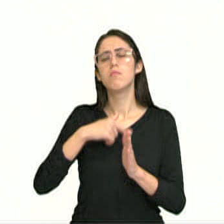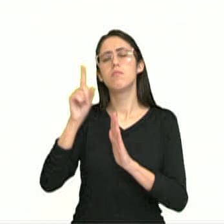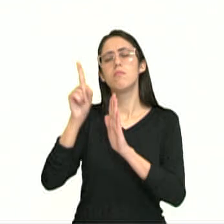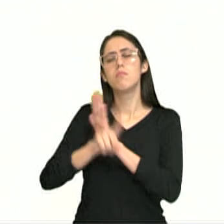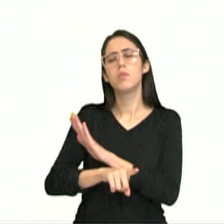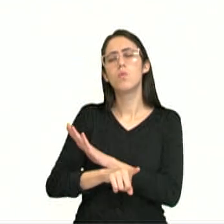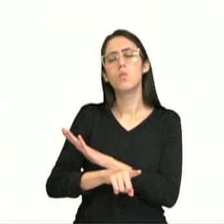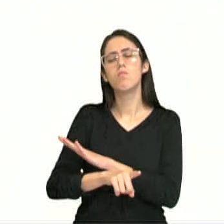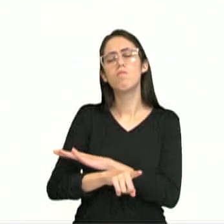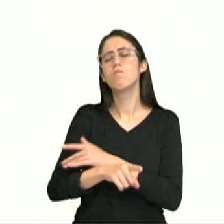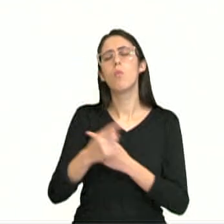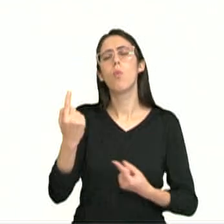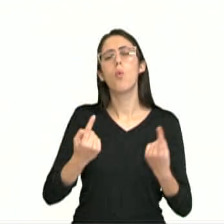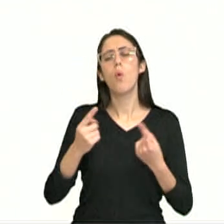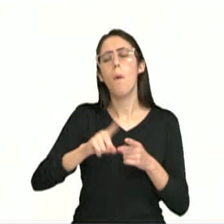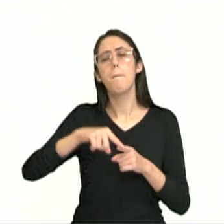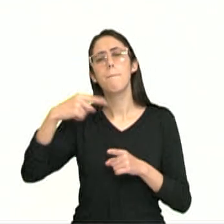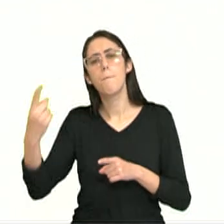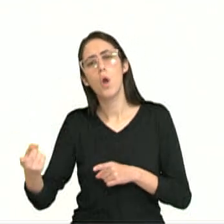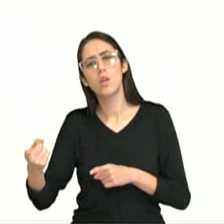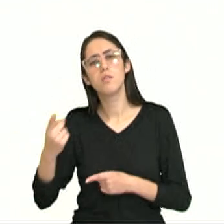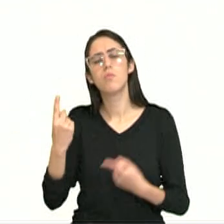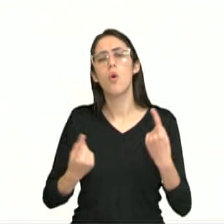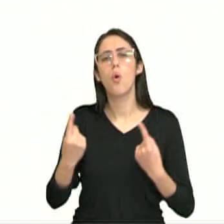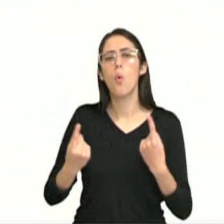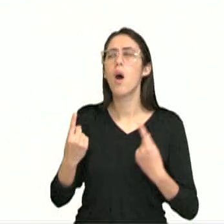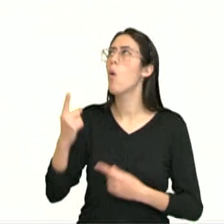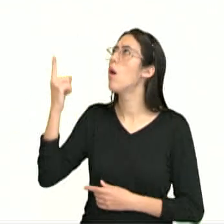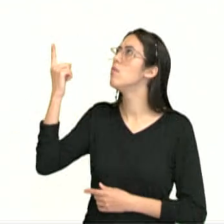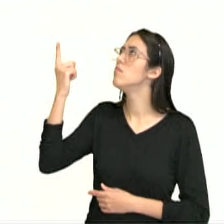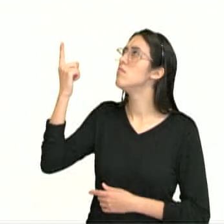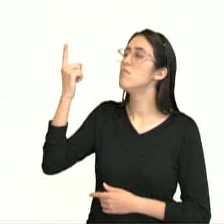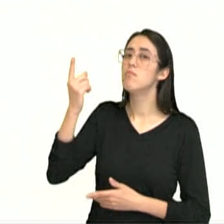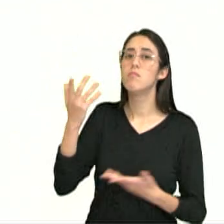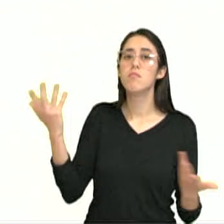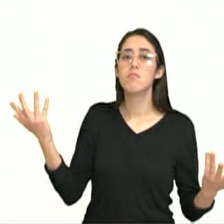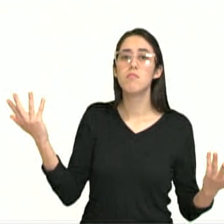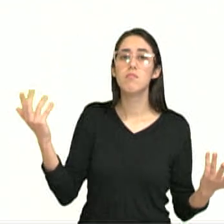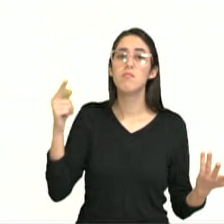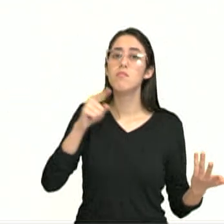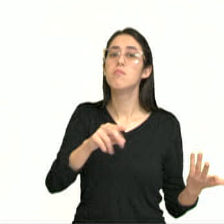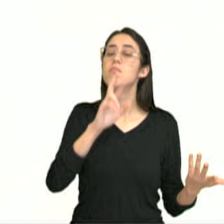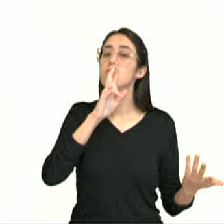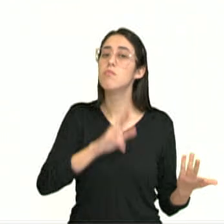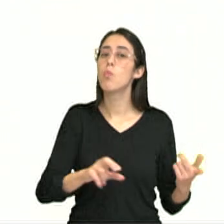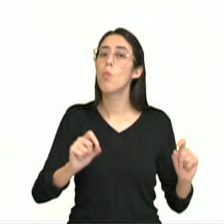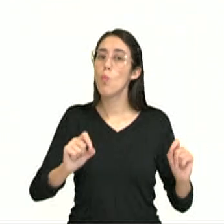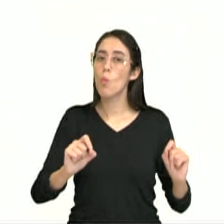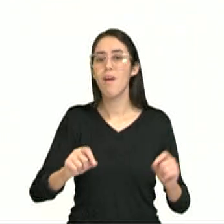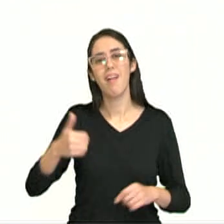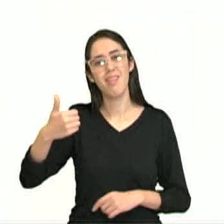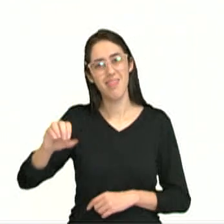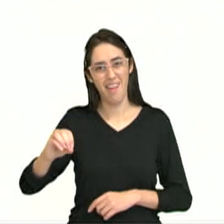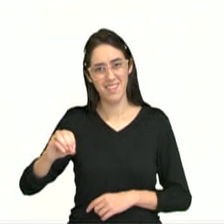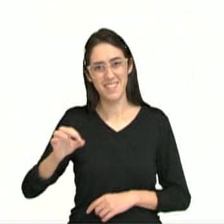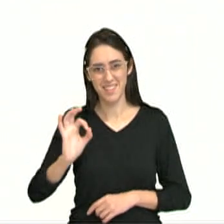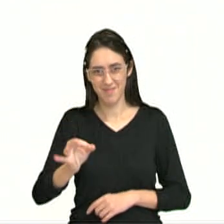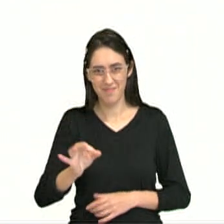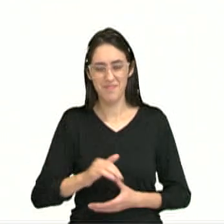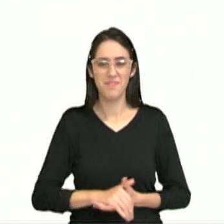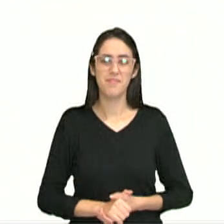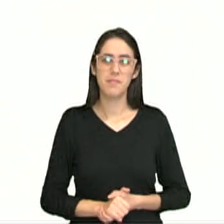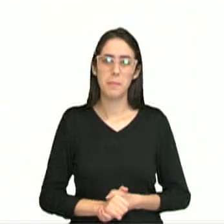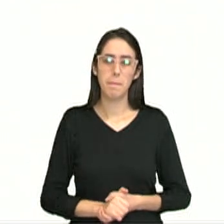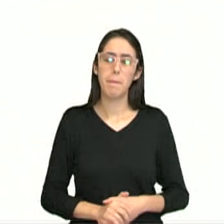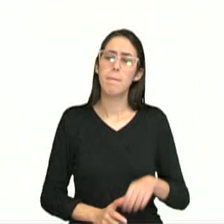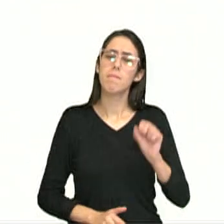para você, qual é o próximo número par? Você me responderia que seria o número 10, ok? E